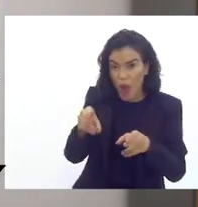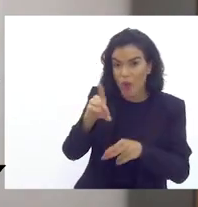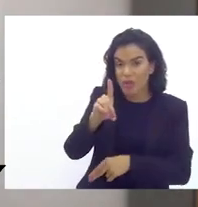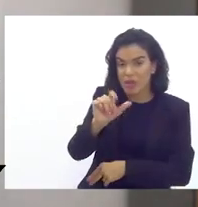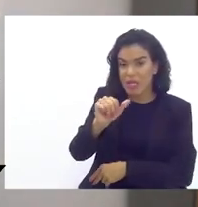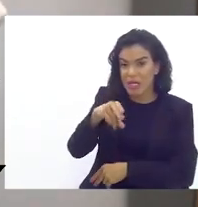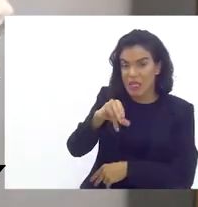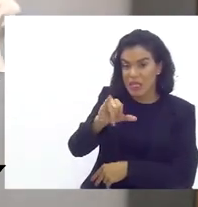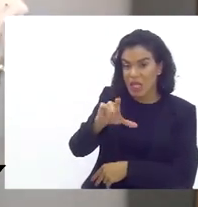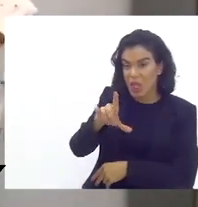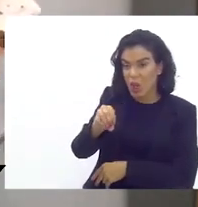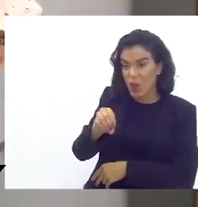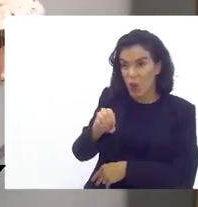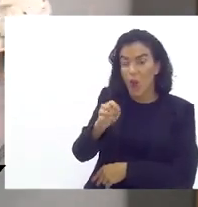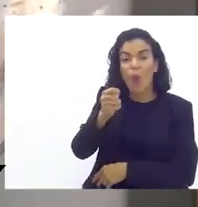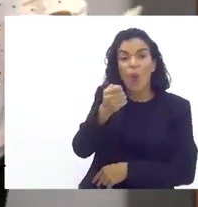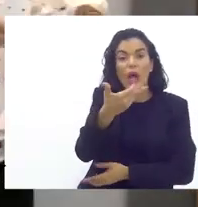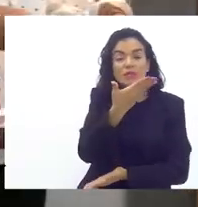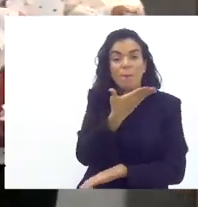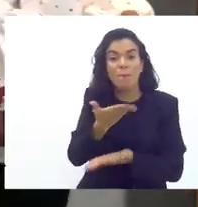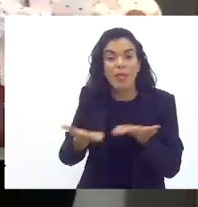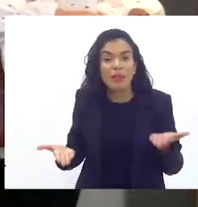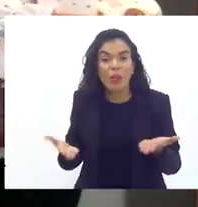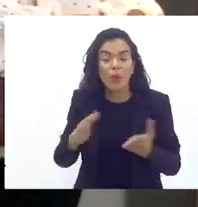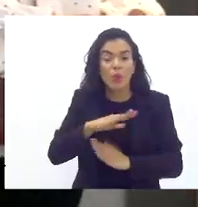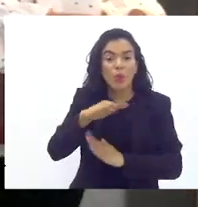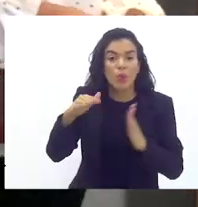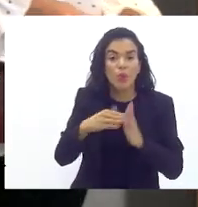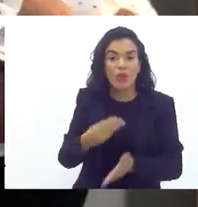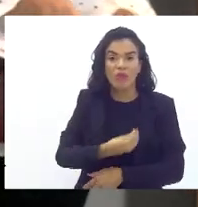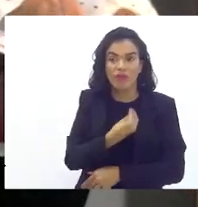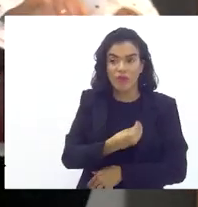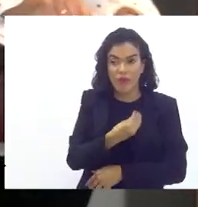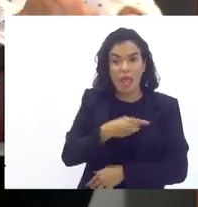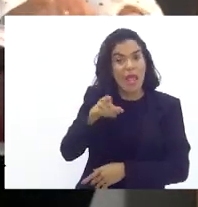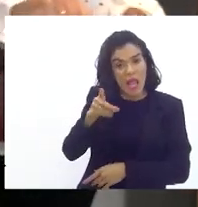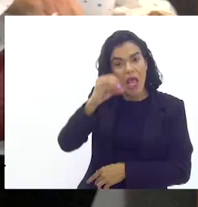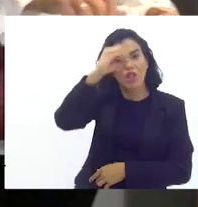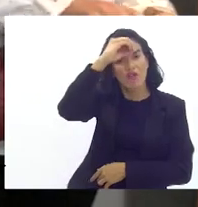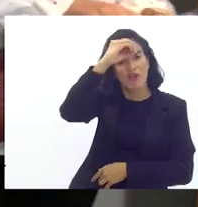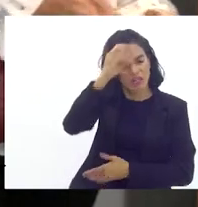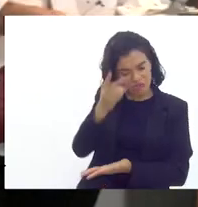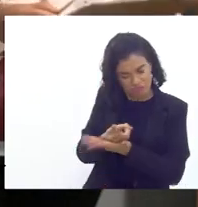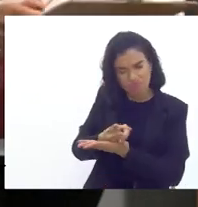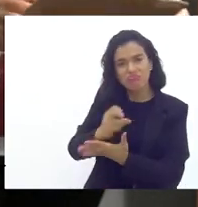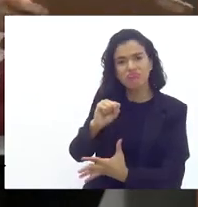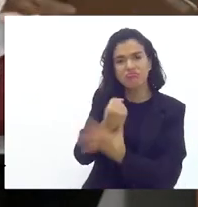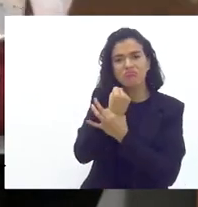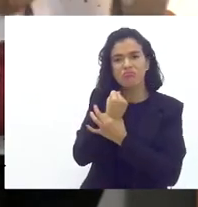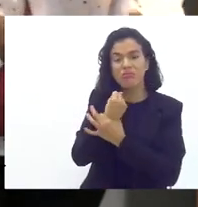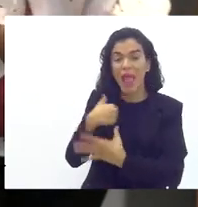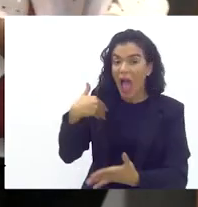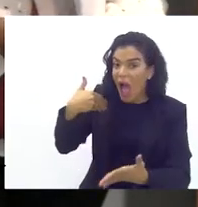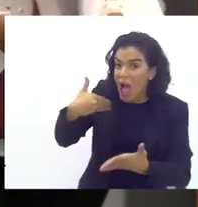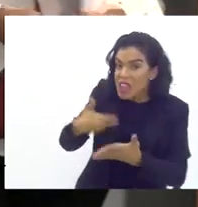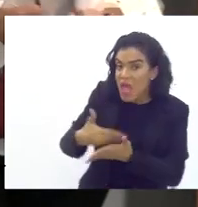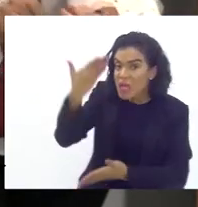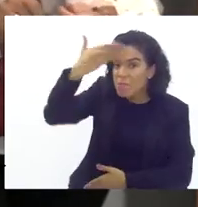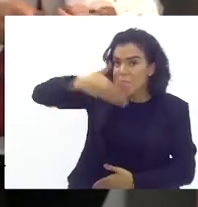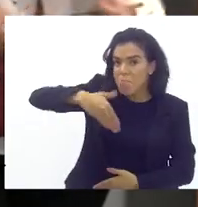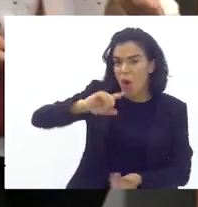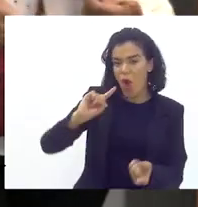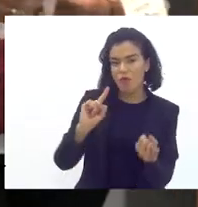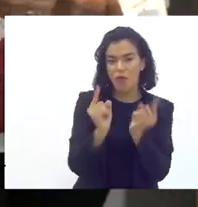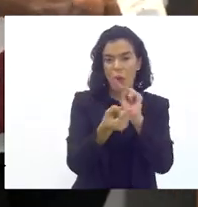era primário e quase perdeu-se a prioridade ele é inocente ele tem estado de Inocência preservado até que se prove ao contrário